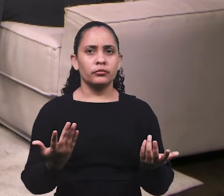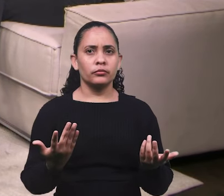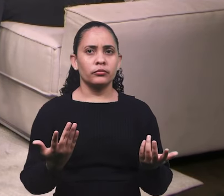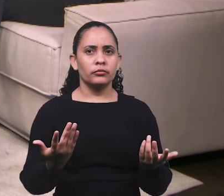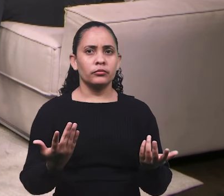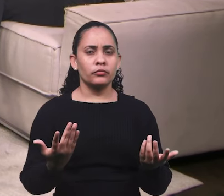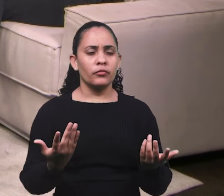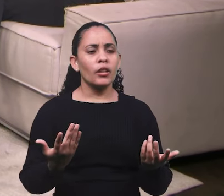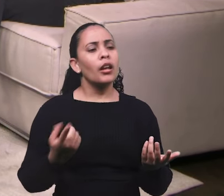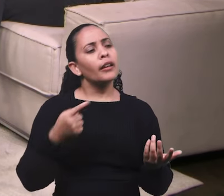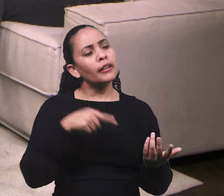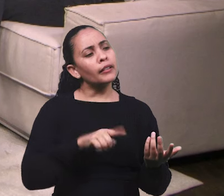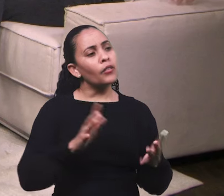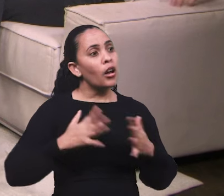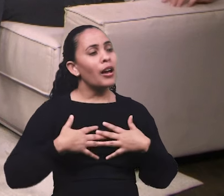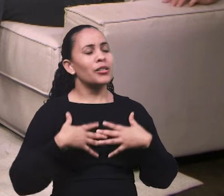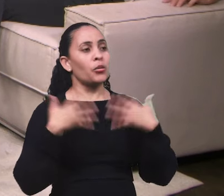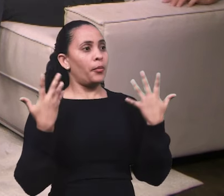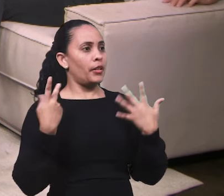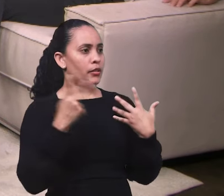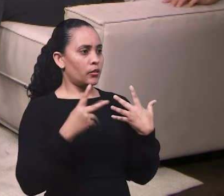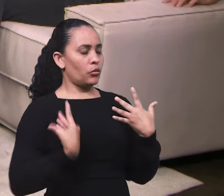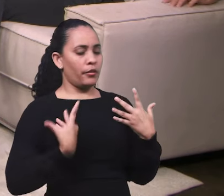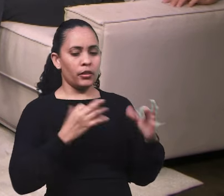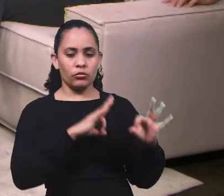que gerou valor para sua empresa na prática ali no dia a dia?